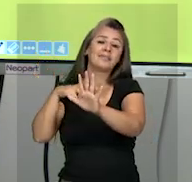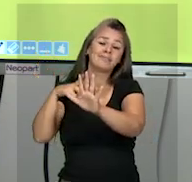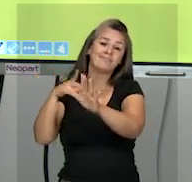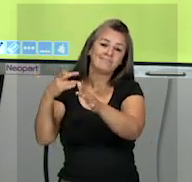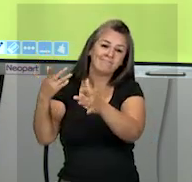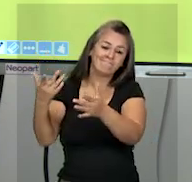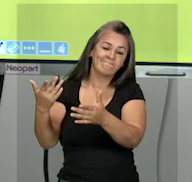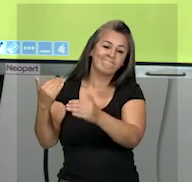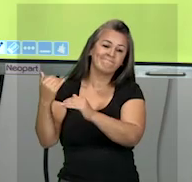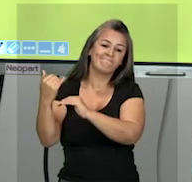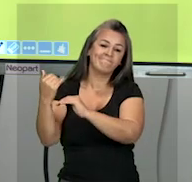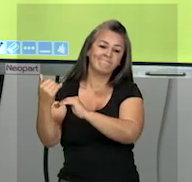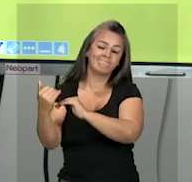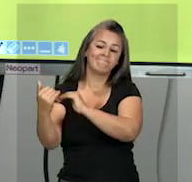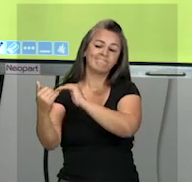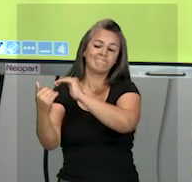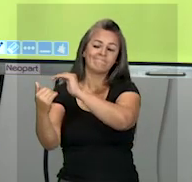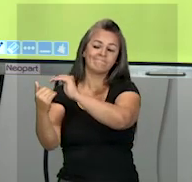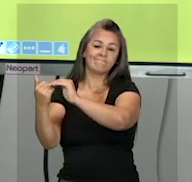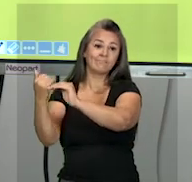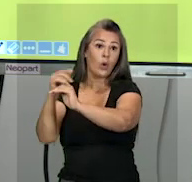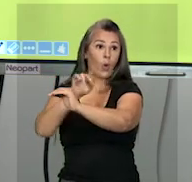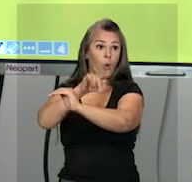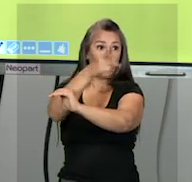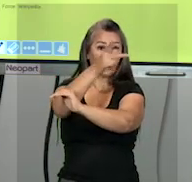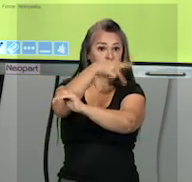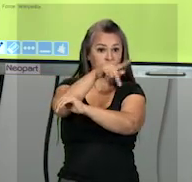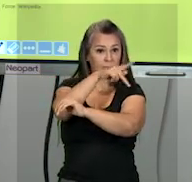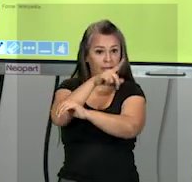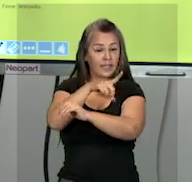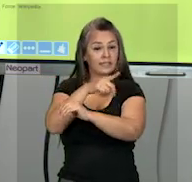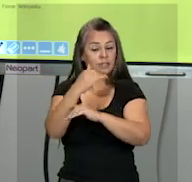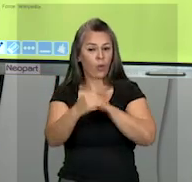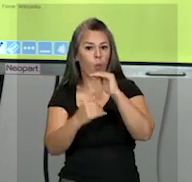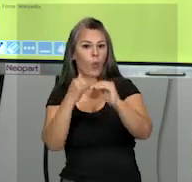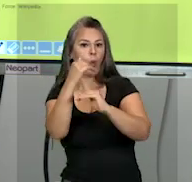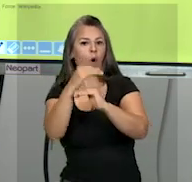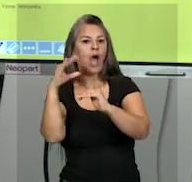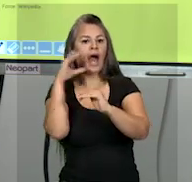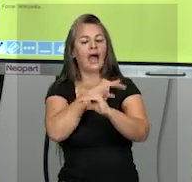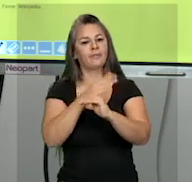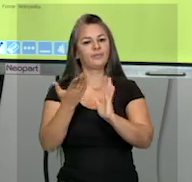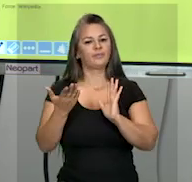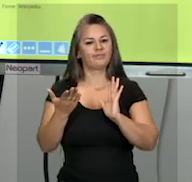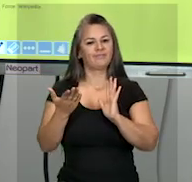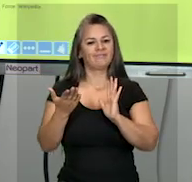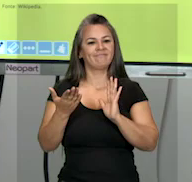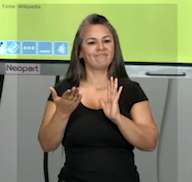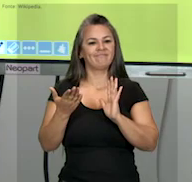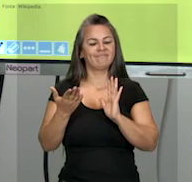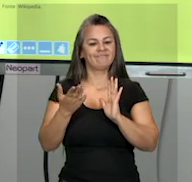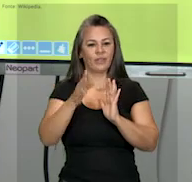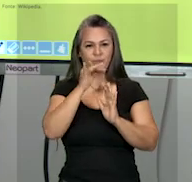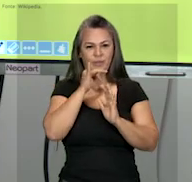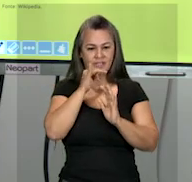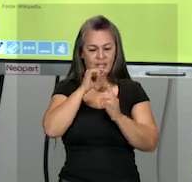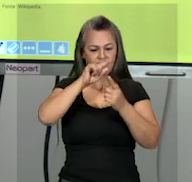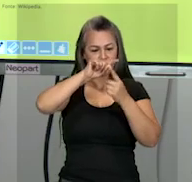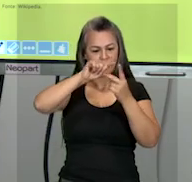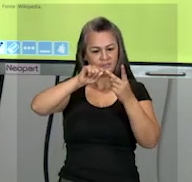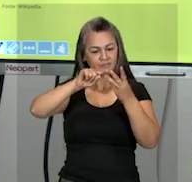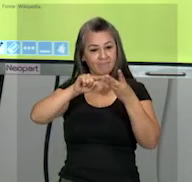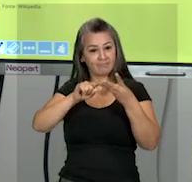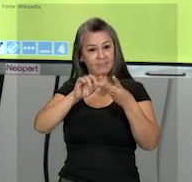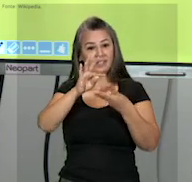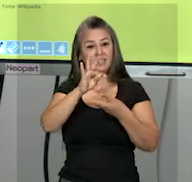Tem chegado outros países que estão fazendo investimento parecido. E aí eu destaco os tigres asiáticos. O caso dos tigres asiáticos